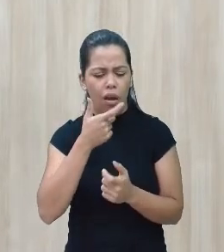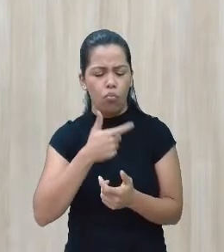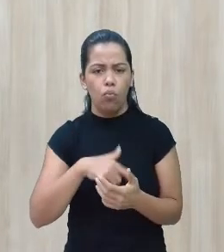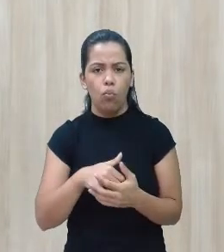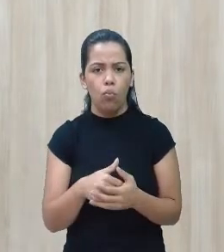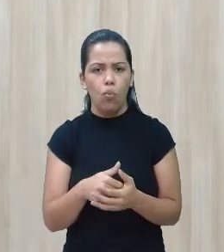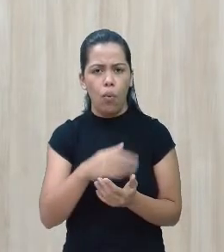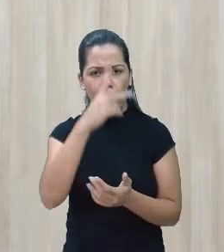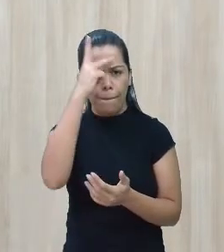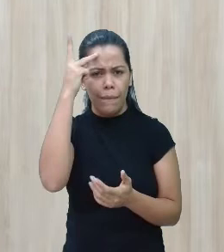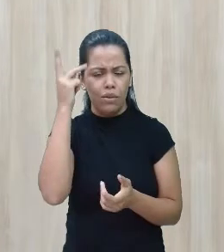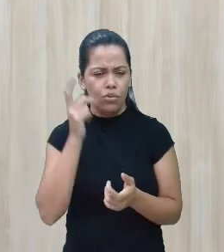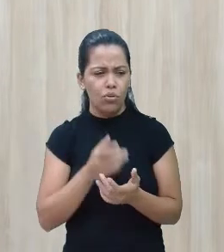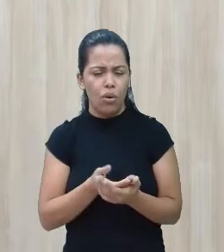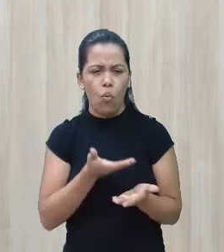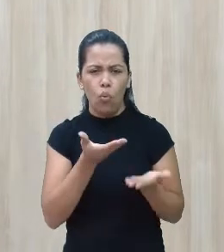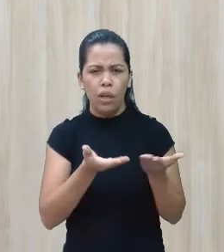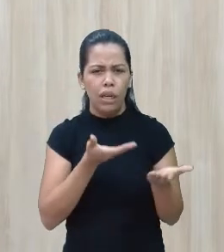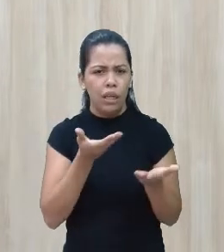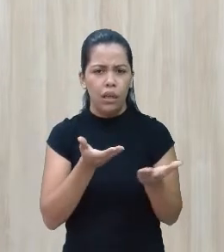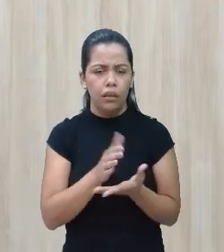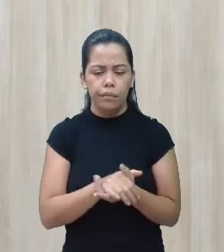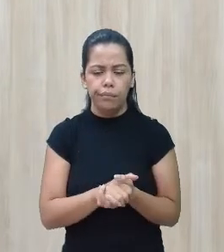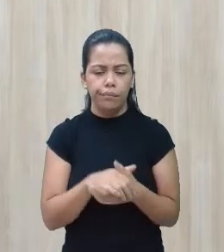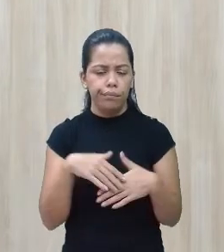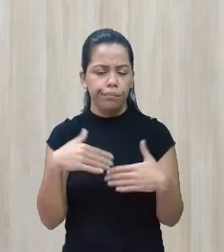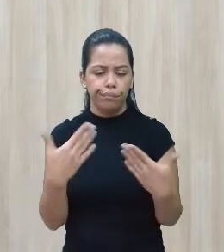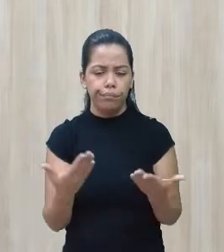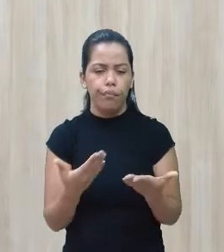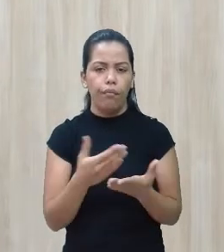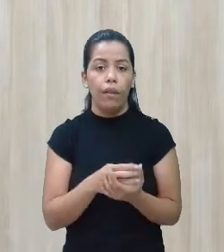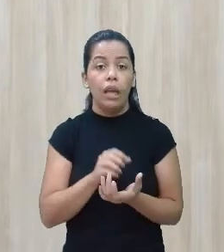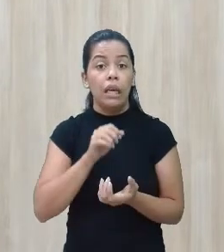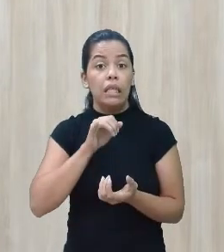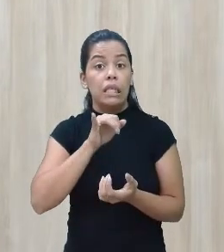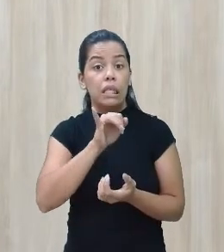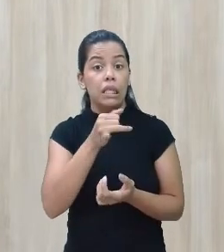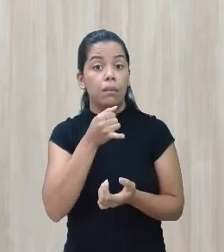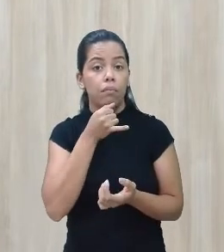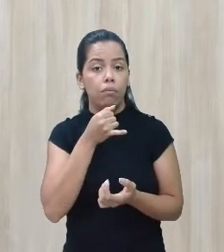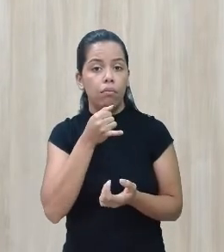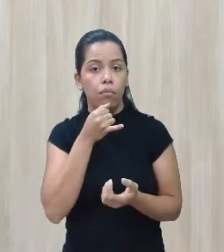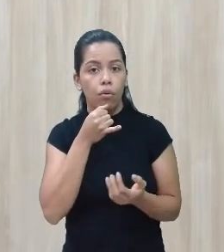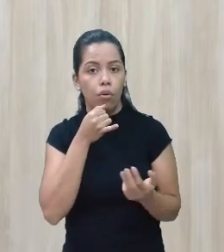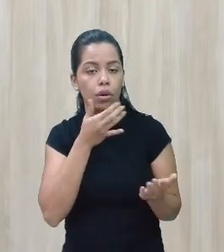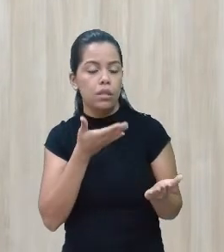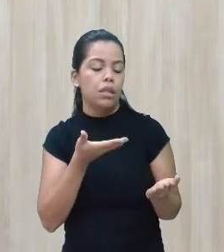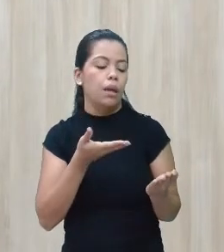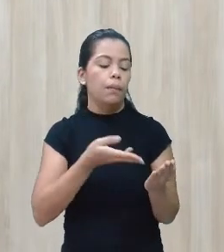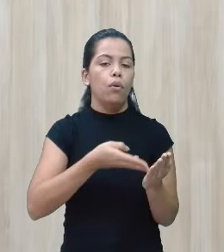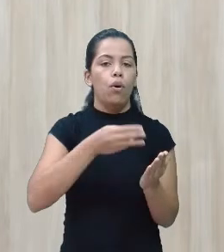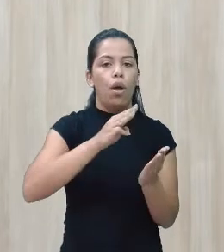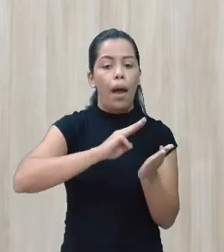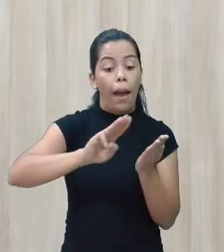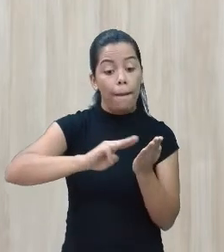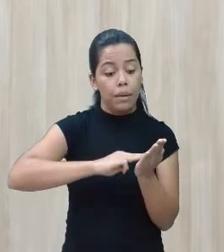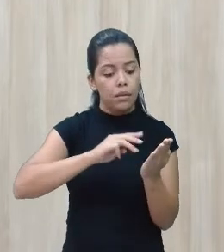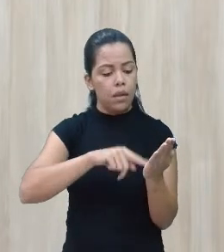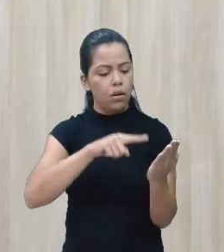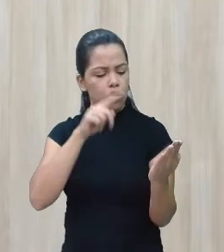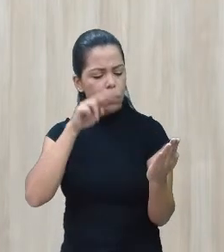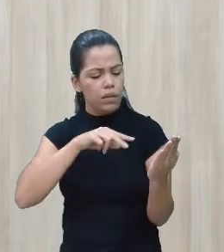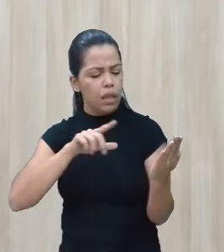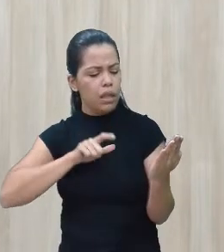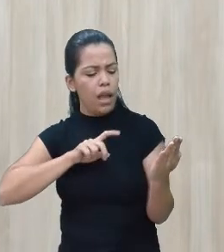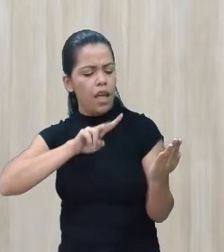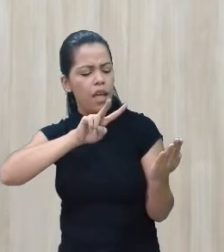está. Então, se a mensagem abrevia demais, se tem um VC no lugar de você,